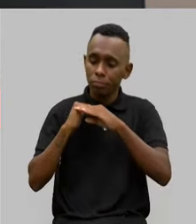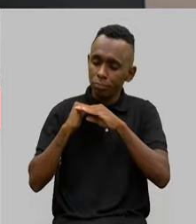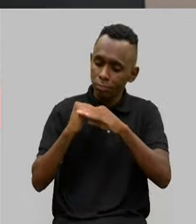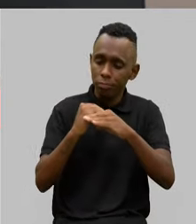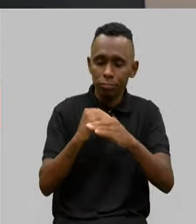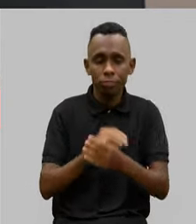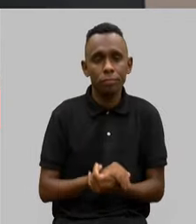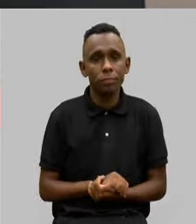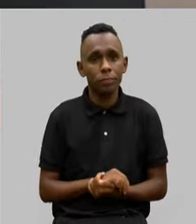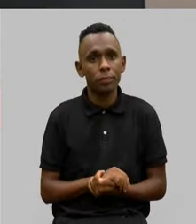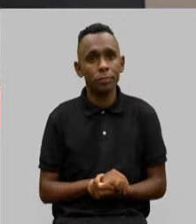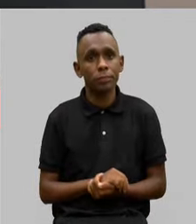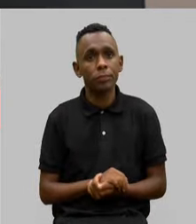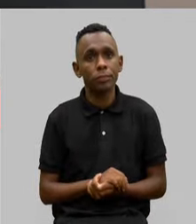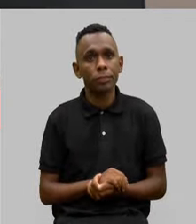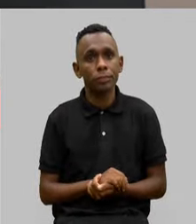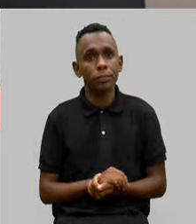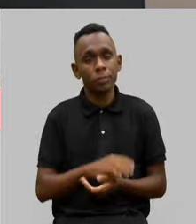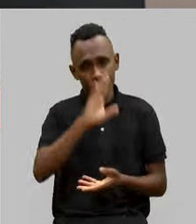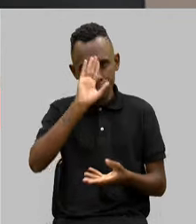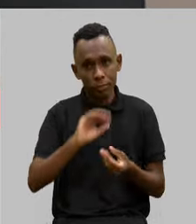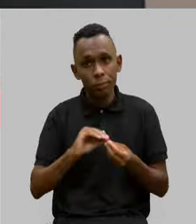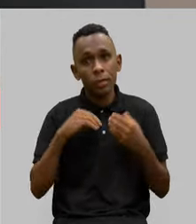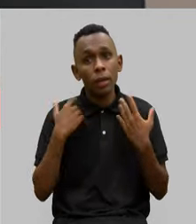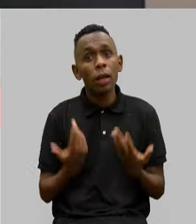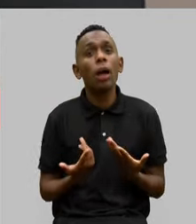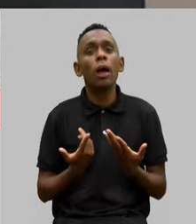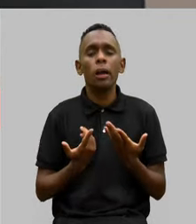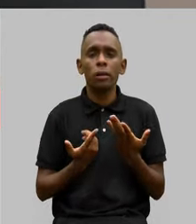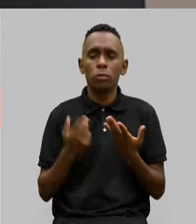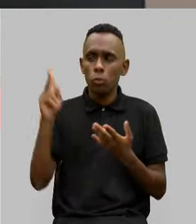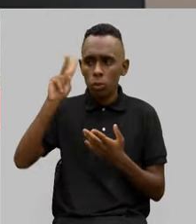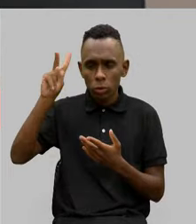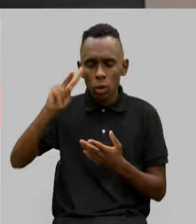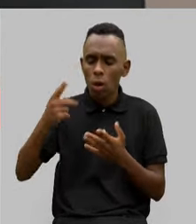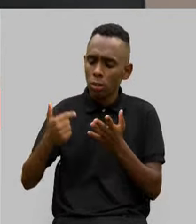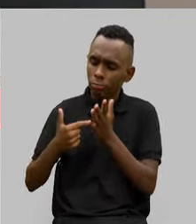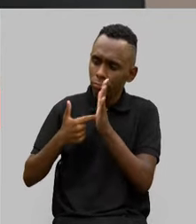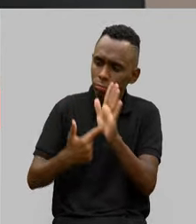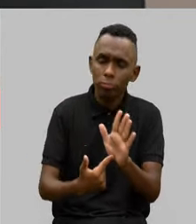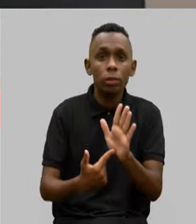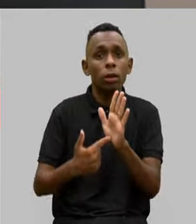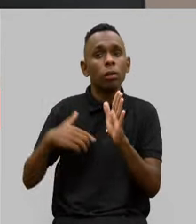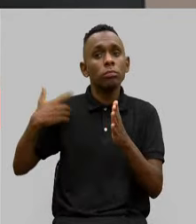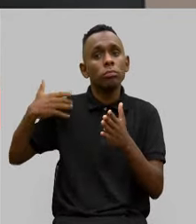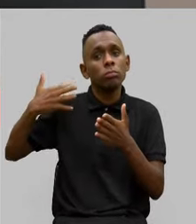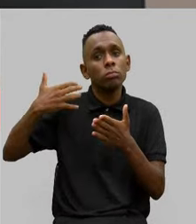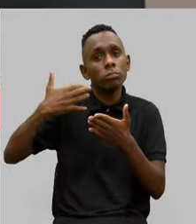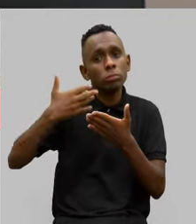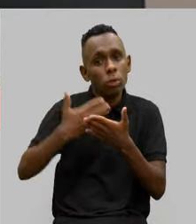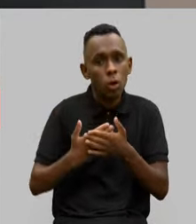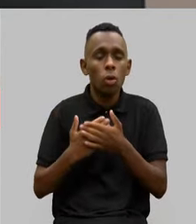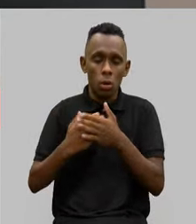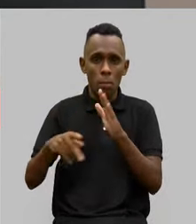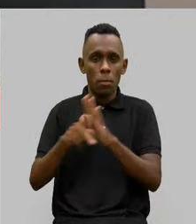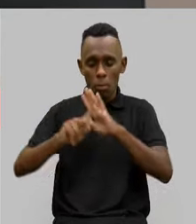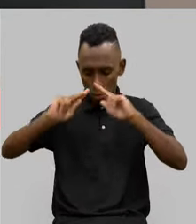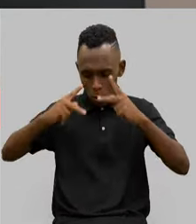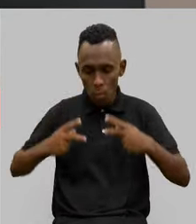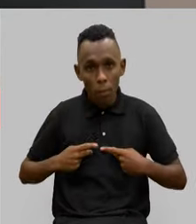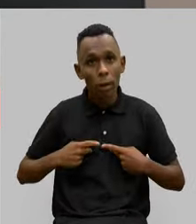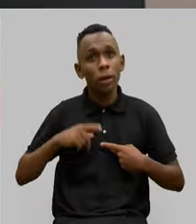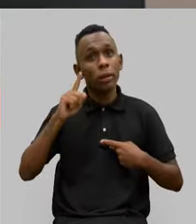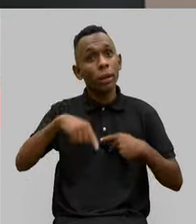padronizada Então é isso a história ela tem nos mostrado que grandes avanços da humanidade muitas vezes foram